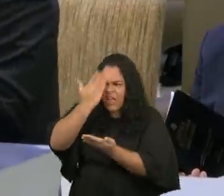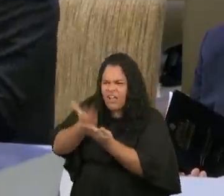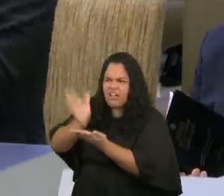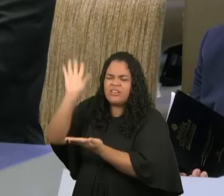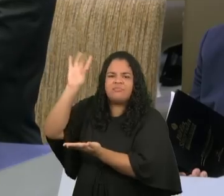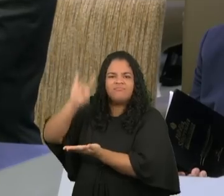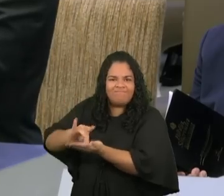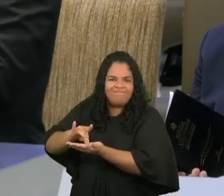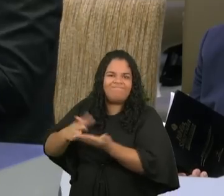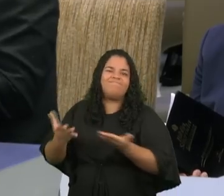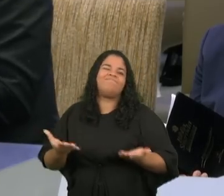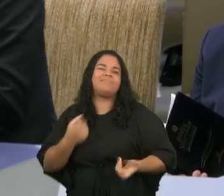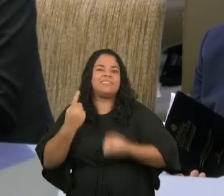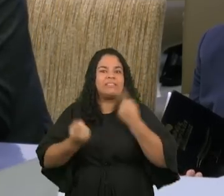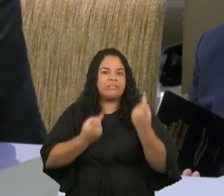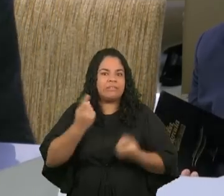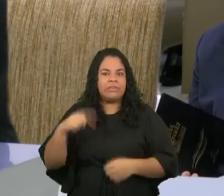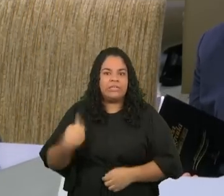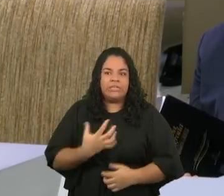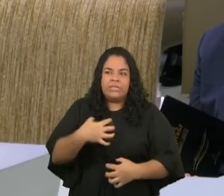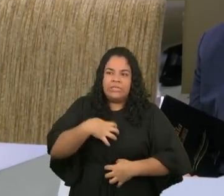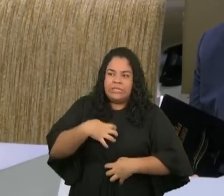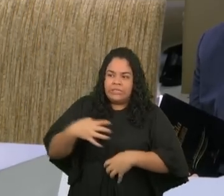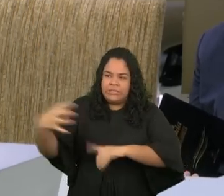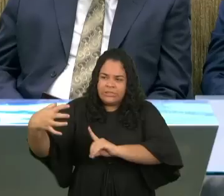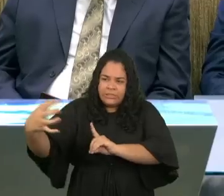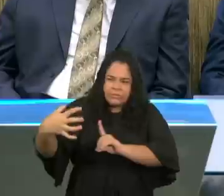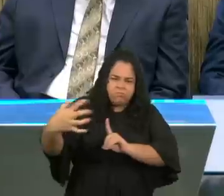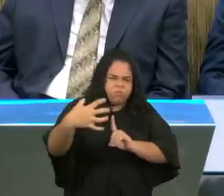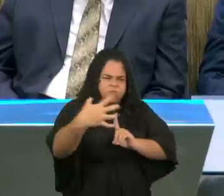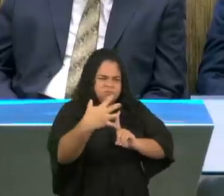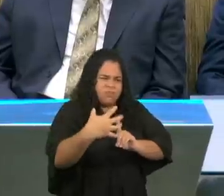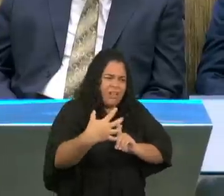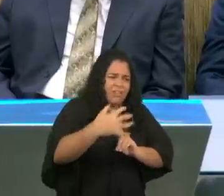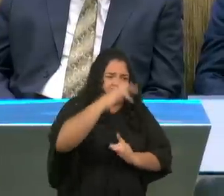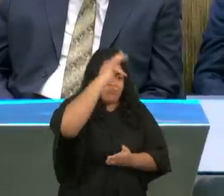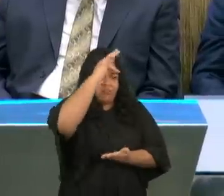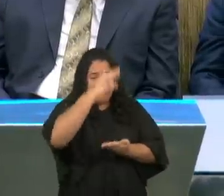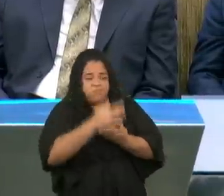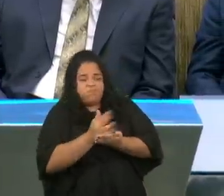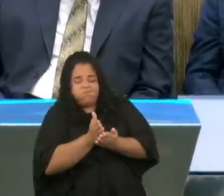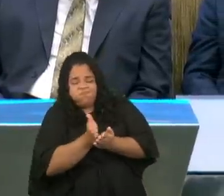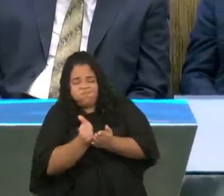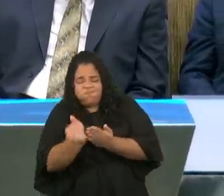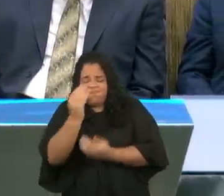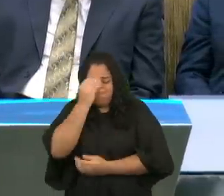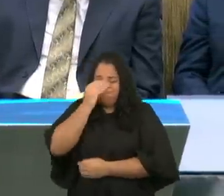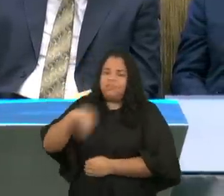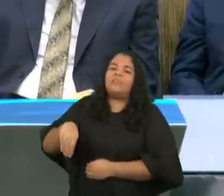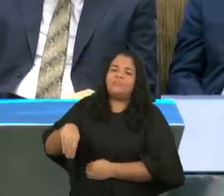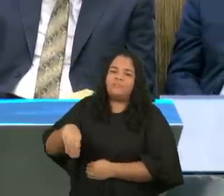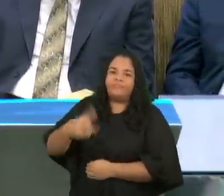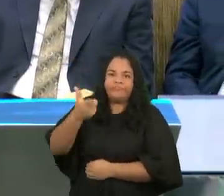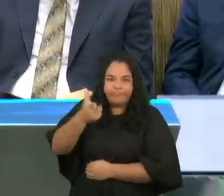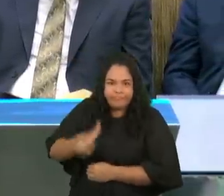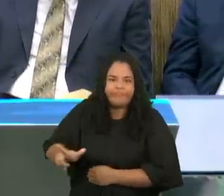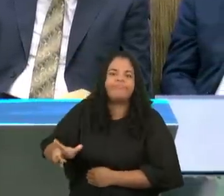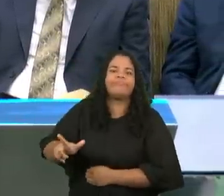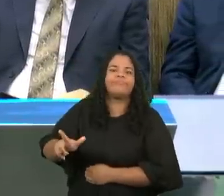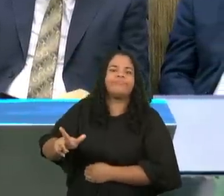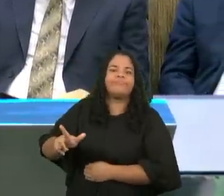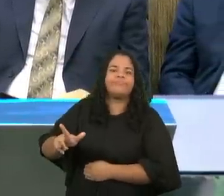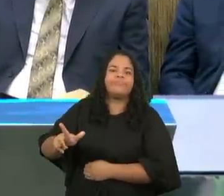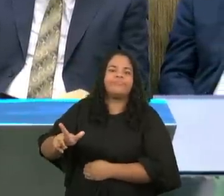nós cremos e abrir mão do conteúdo da nossa fé. Eu vou repetir: somos